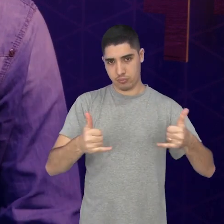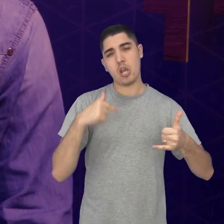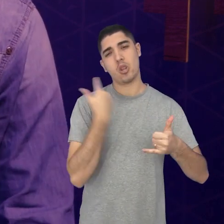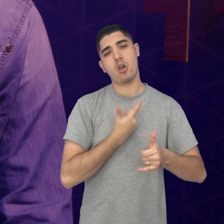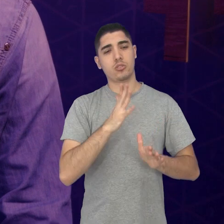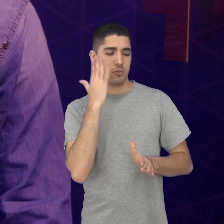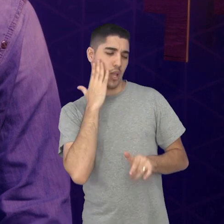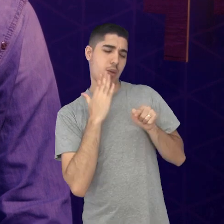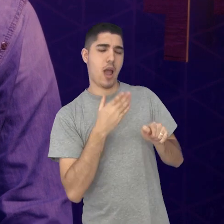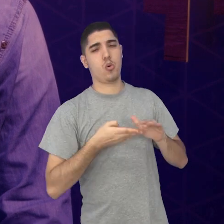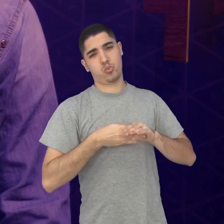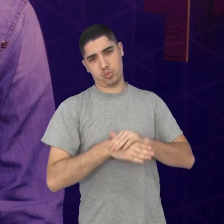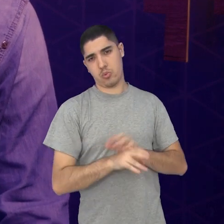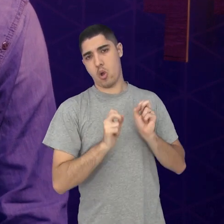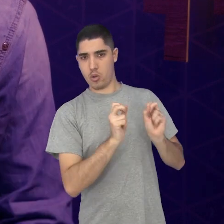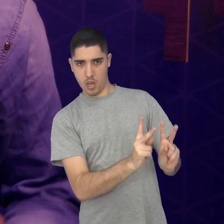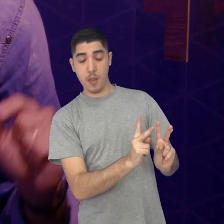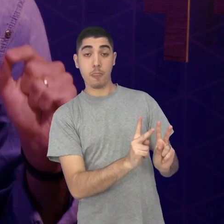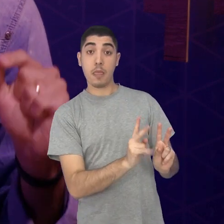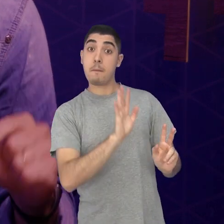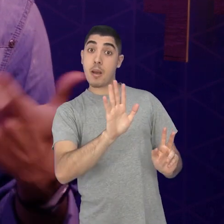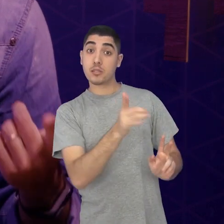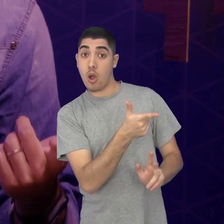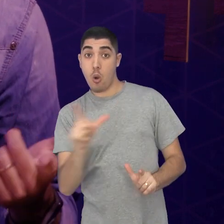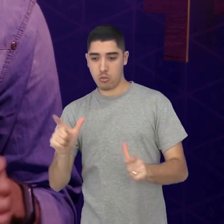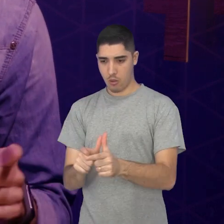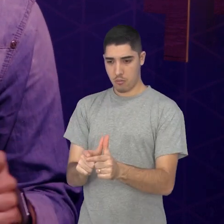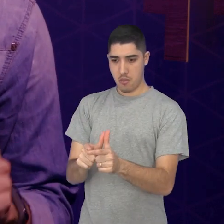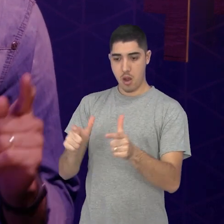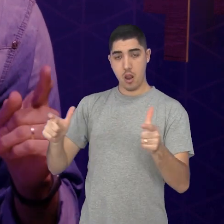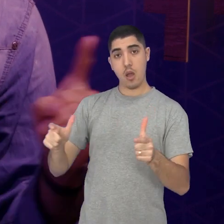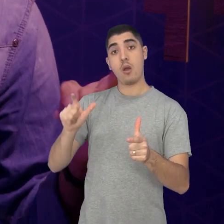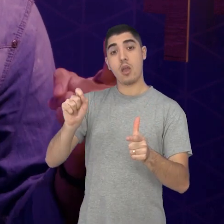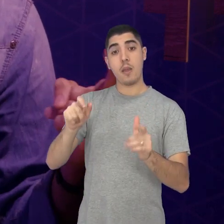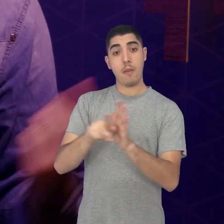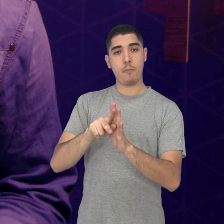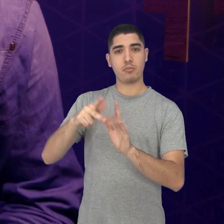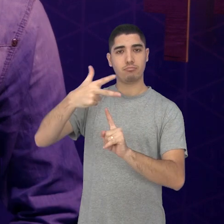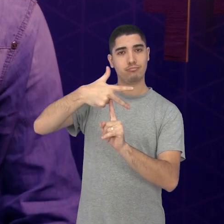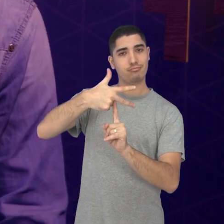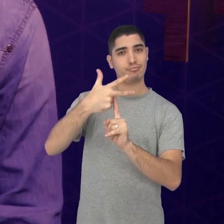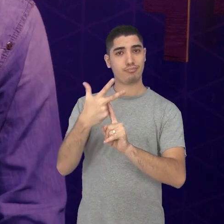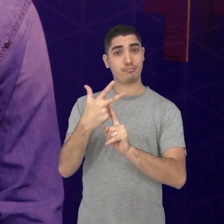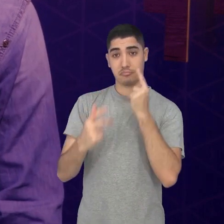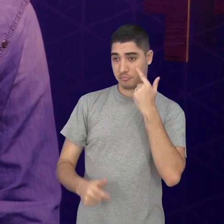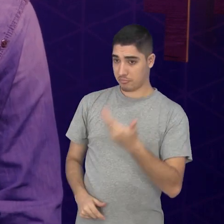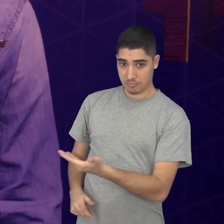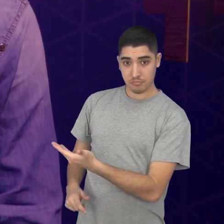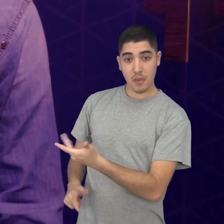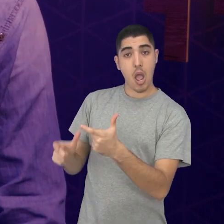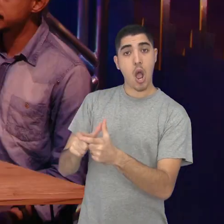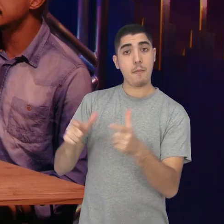acostumado de ver, é tranquilo. E teve um crescimento até em energia eólica.